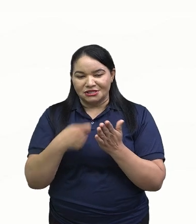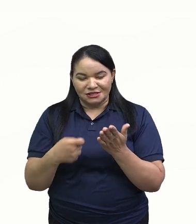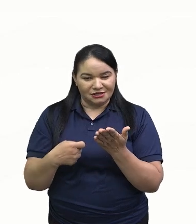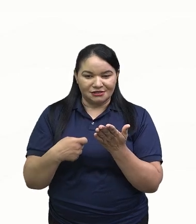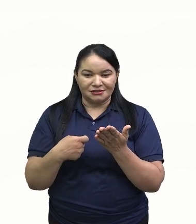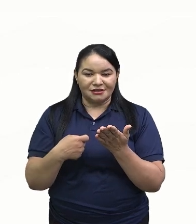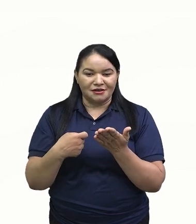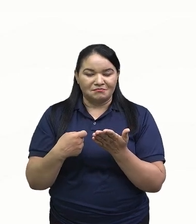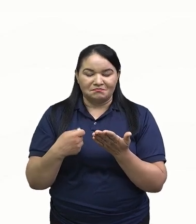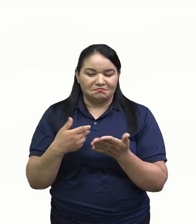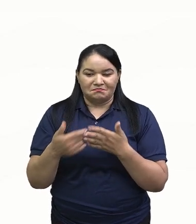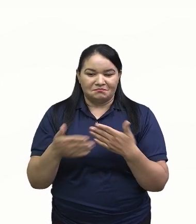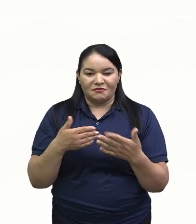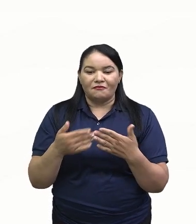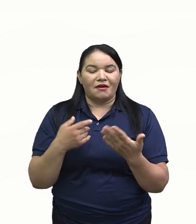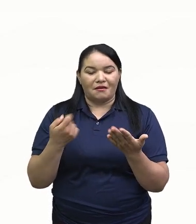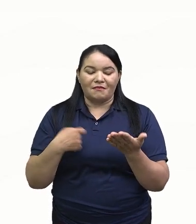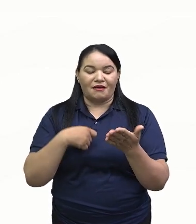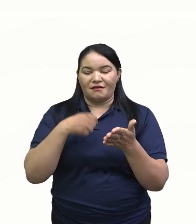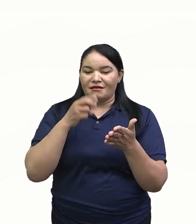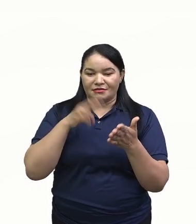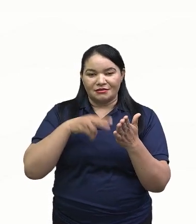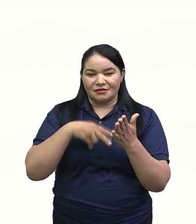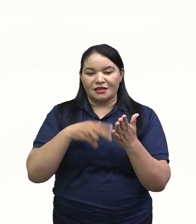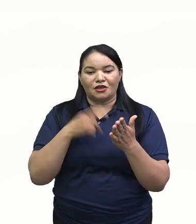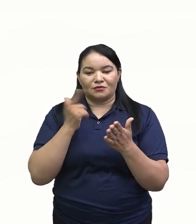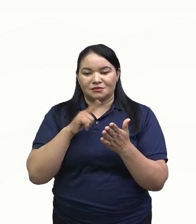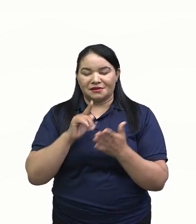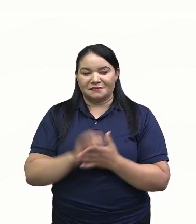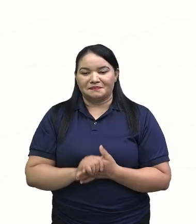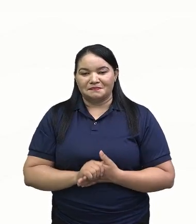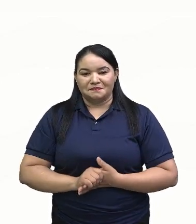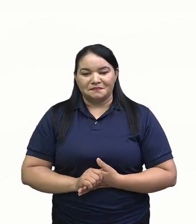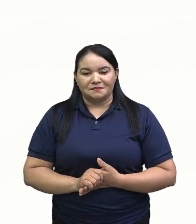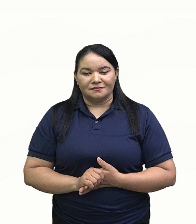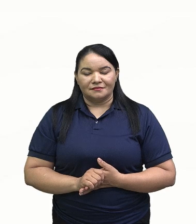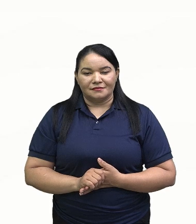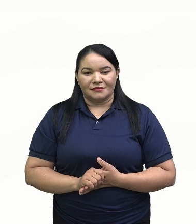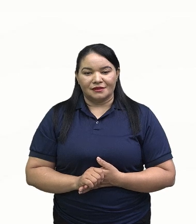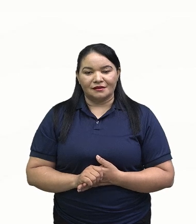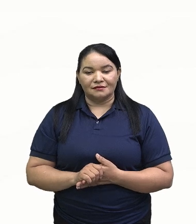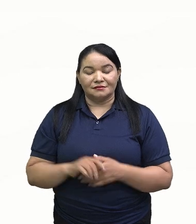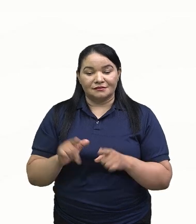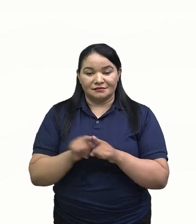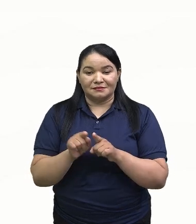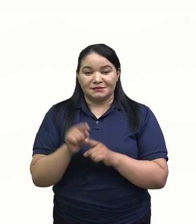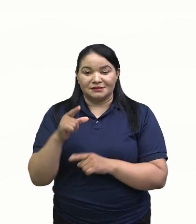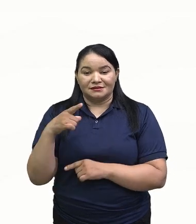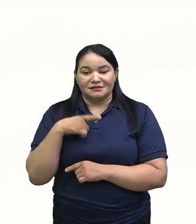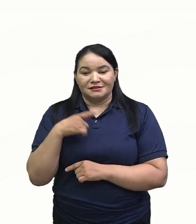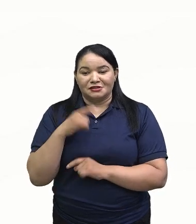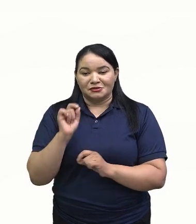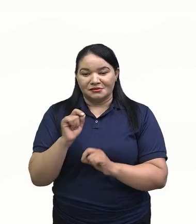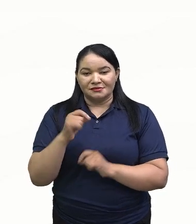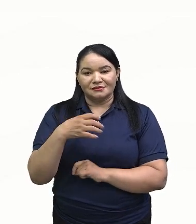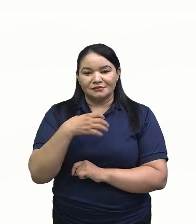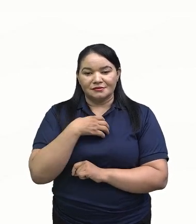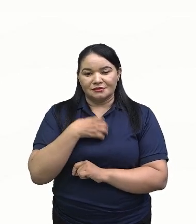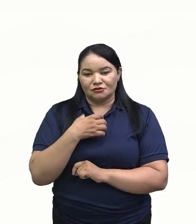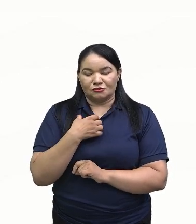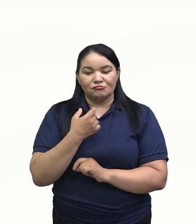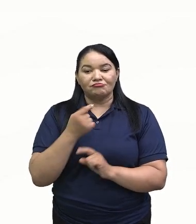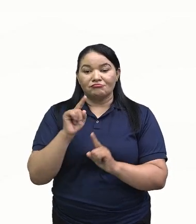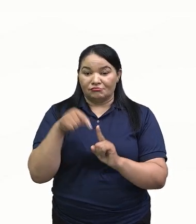alguém, né? Então, observe que aí ele vai estar tendo sentido